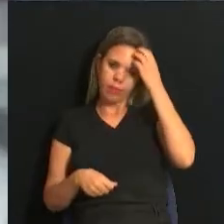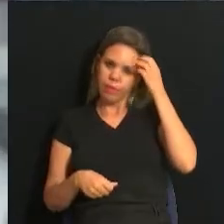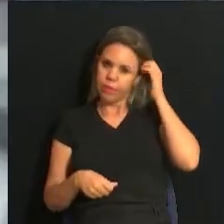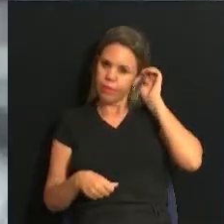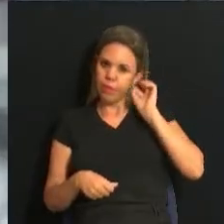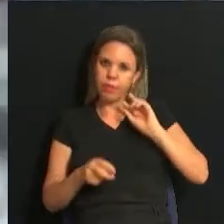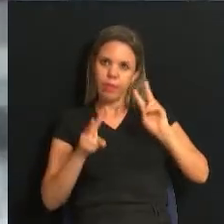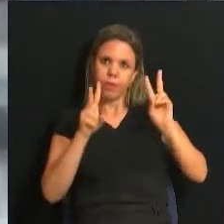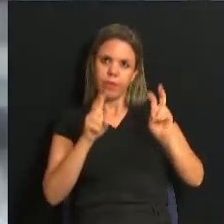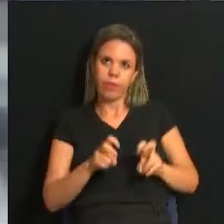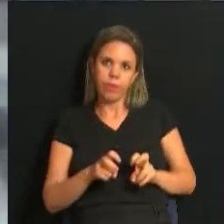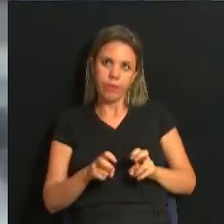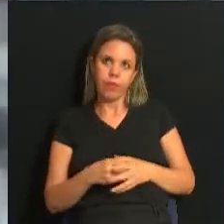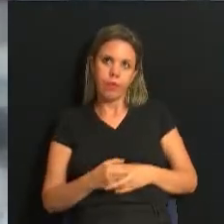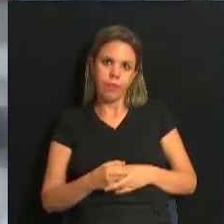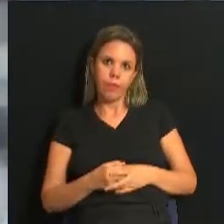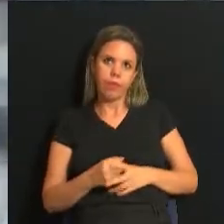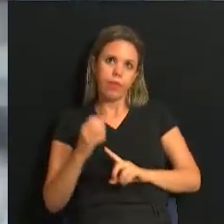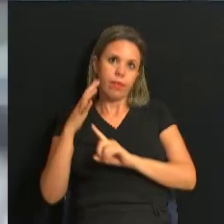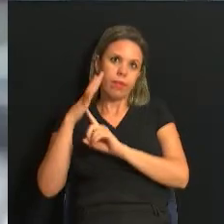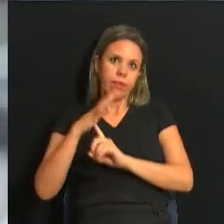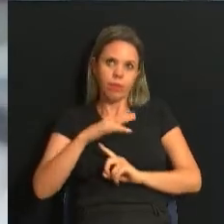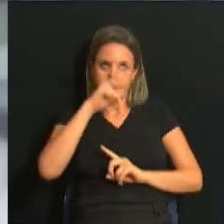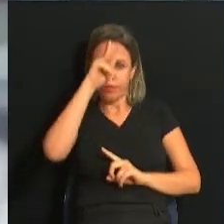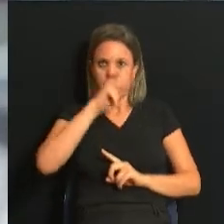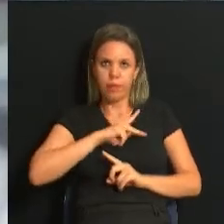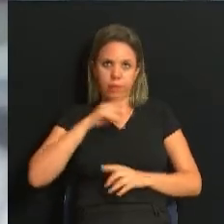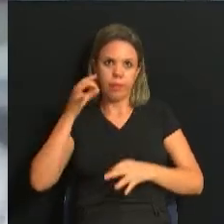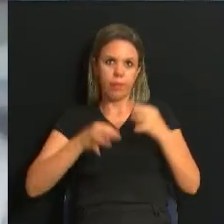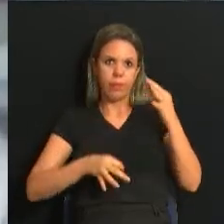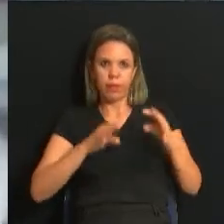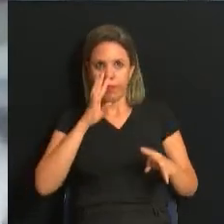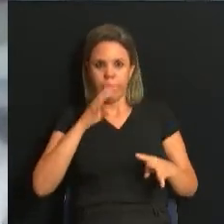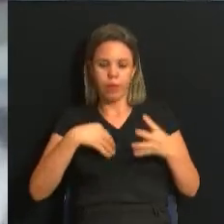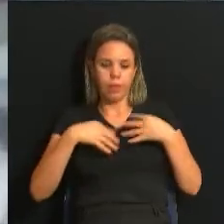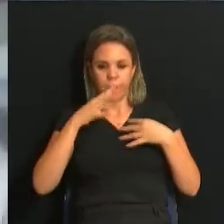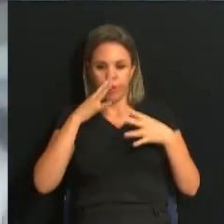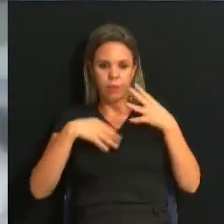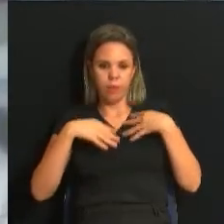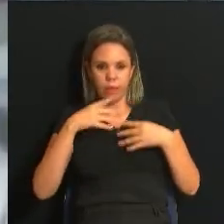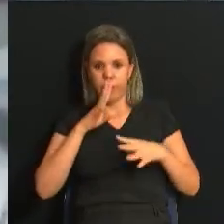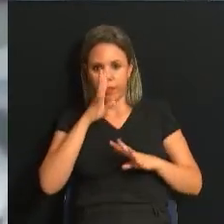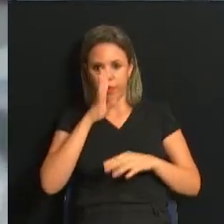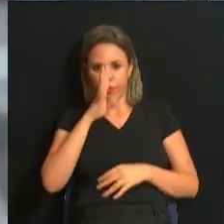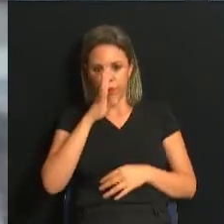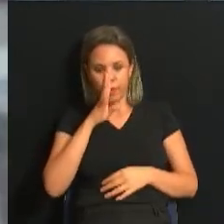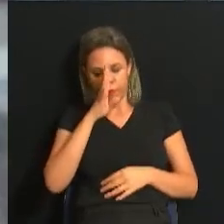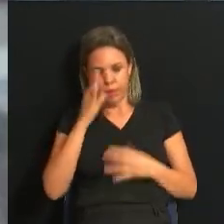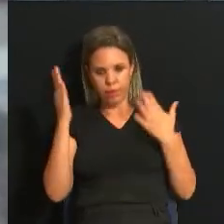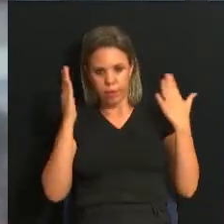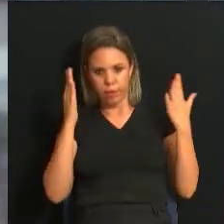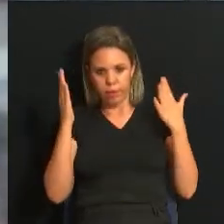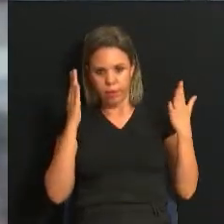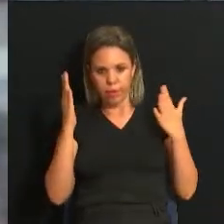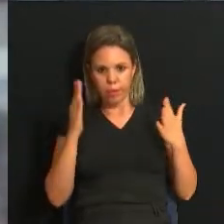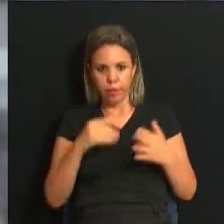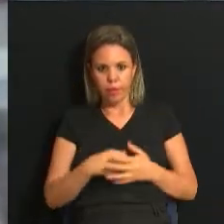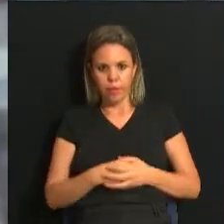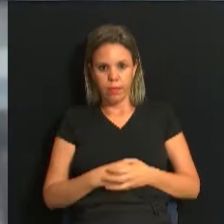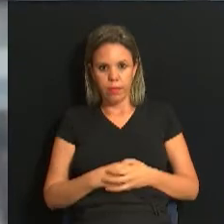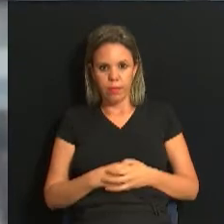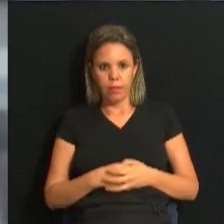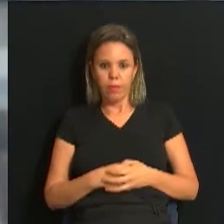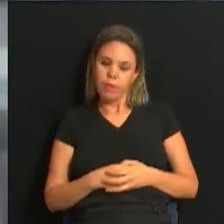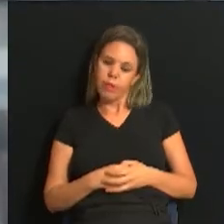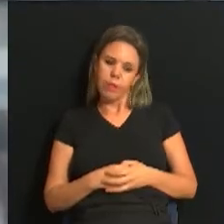de autorrecriminação, de autojulgamento, o que a gente chama na psicologia dos pensamentos ruminantes que ficam